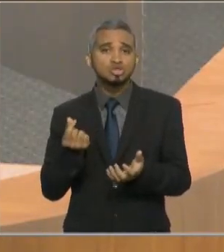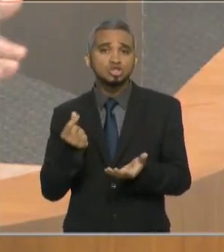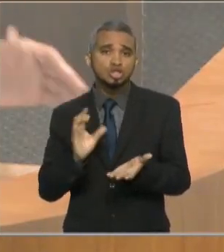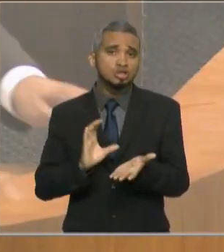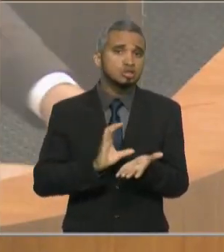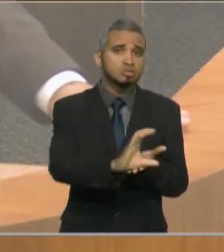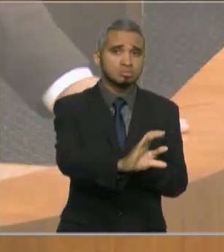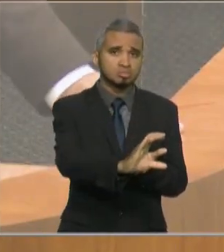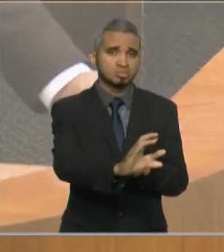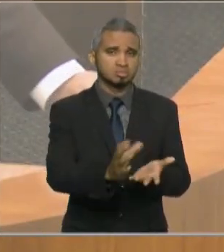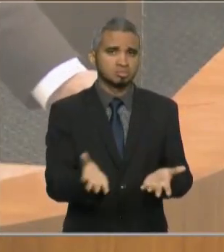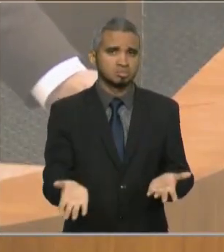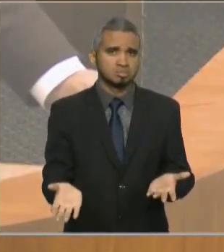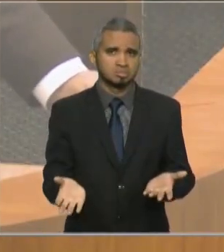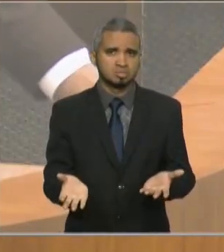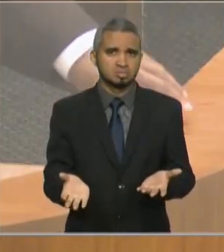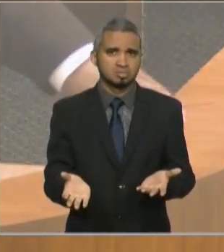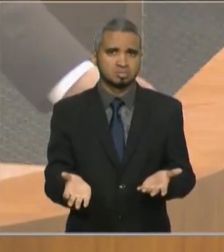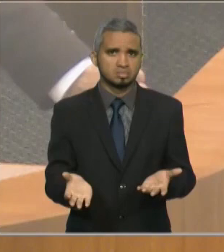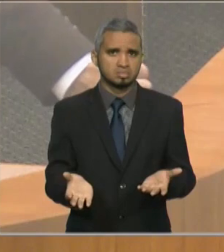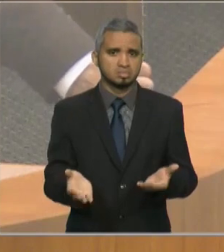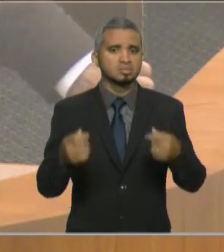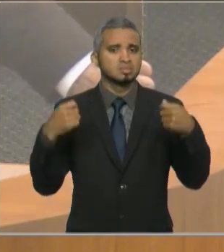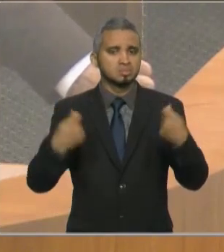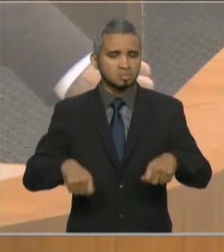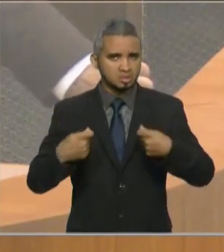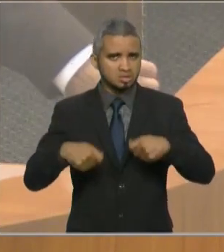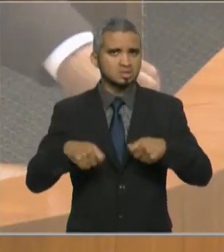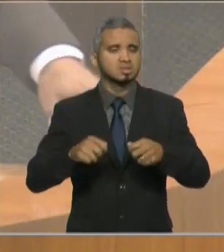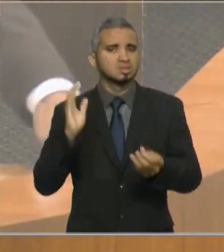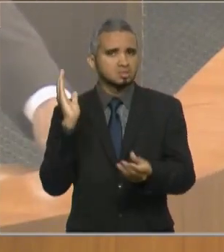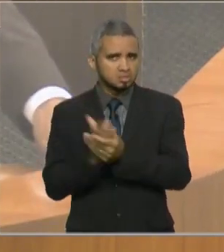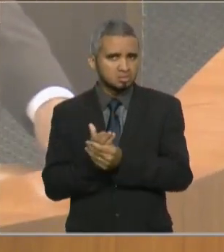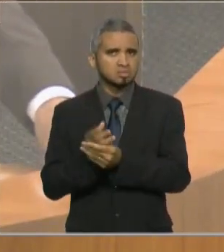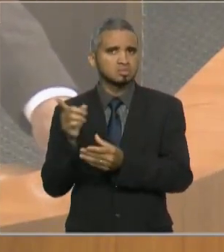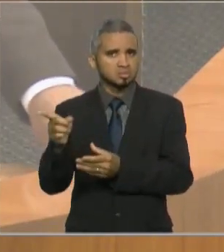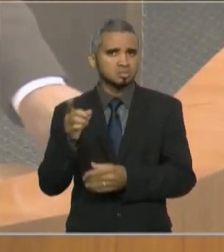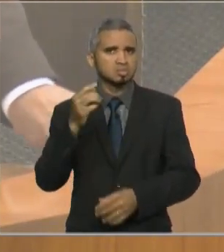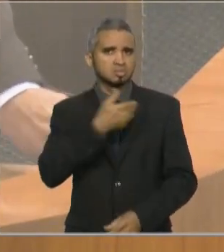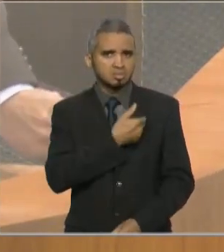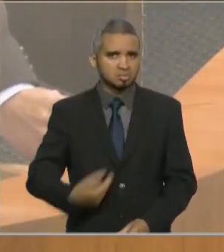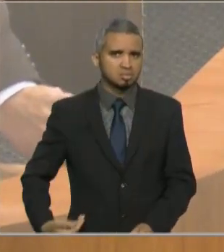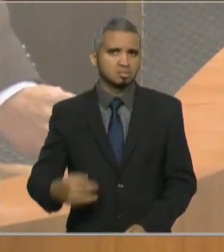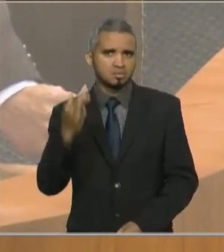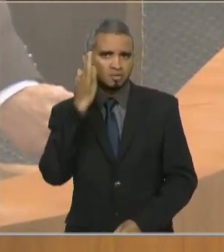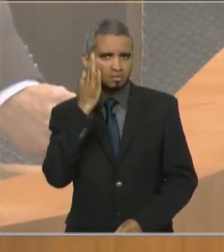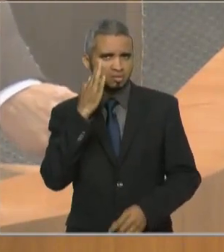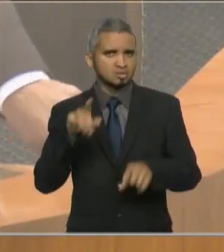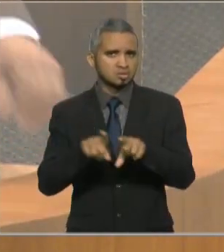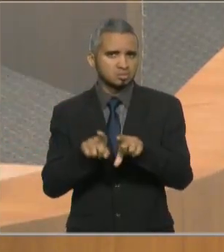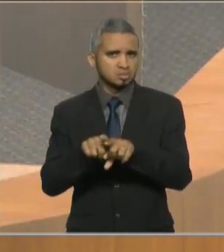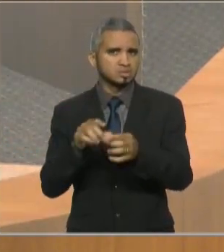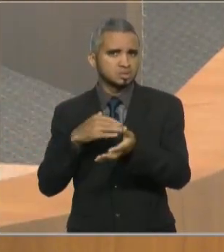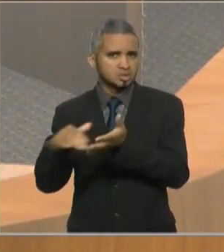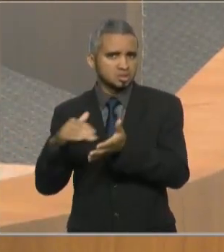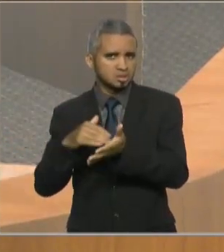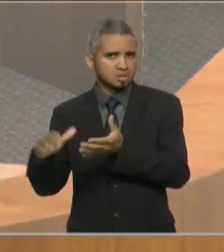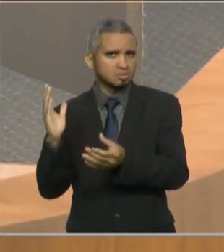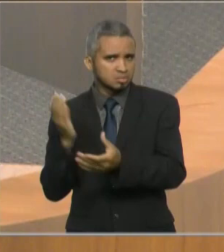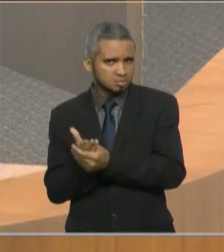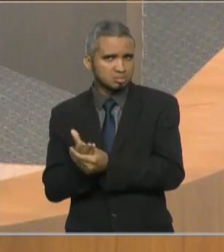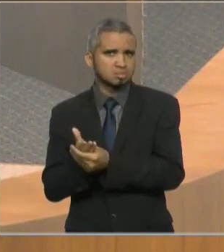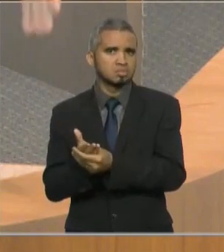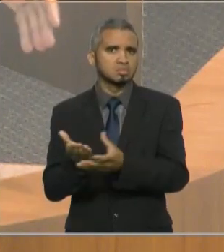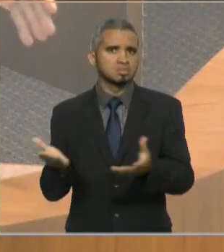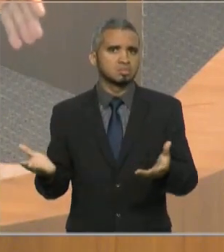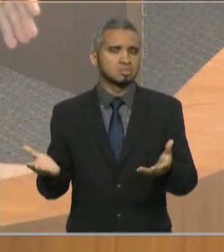probidade administrativa. Tem que ser representado o governador Flávio Dino e os seus secretários, na tentativa de